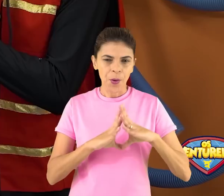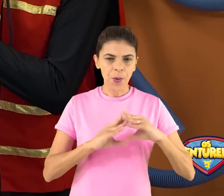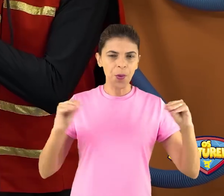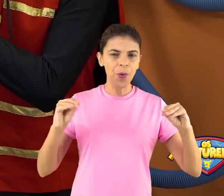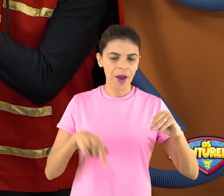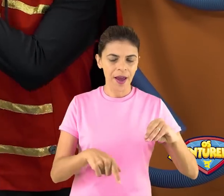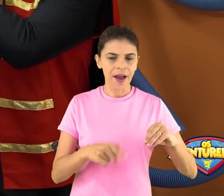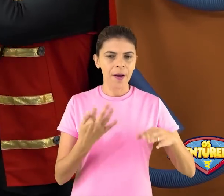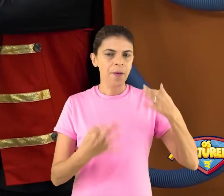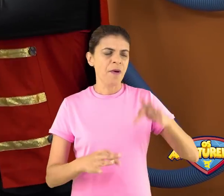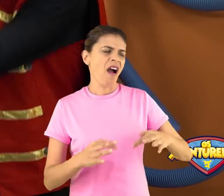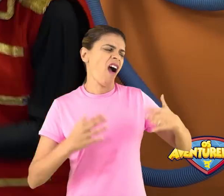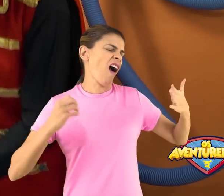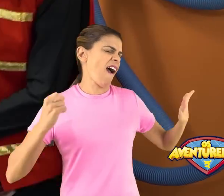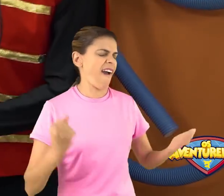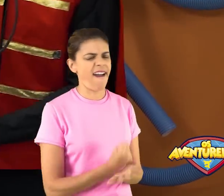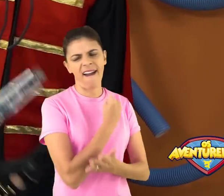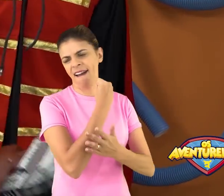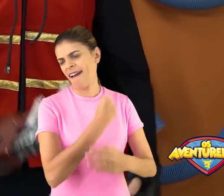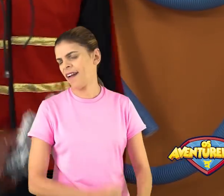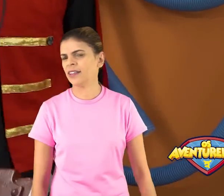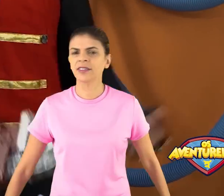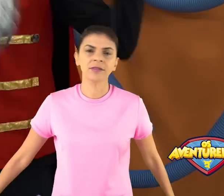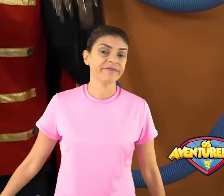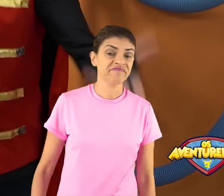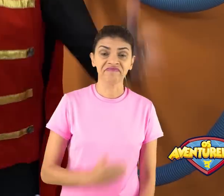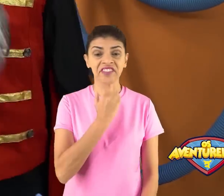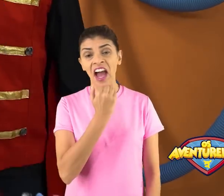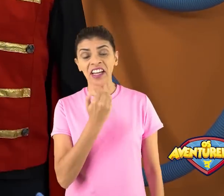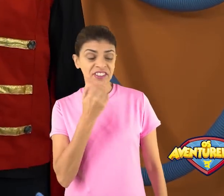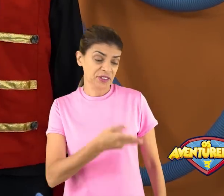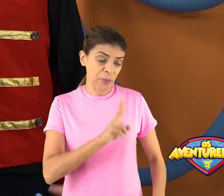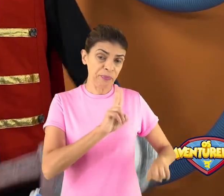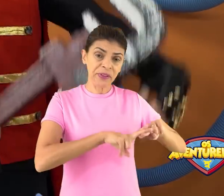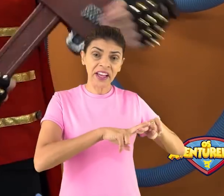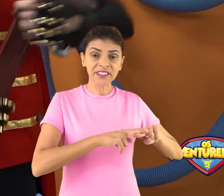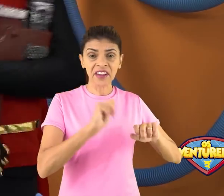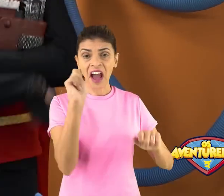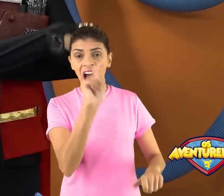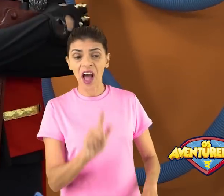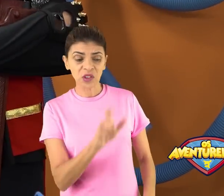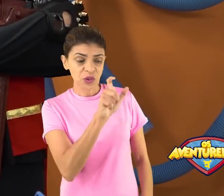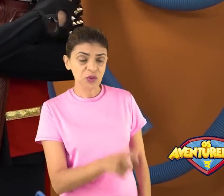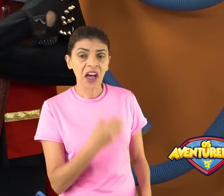dele! Ah, Fê! De que adianta ter o Aventureiro Azul aqui, então?